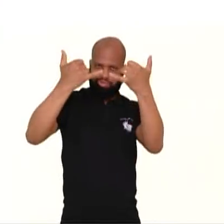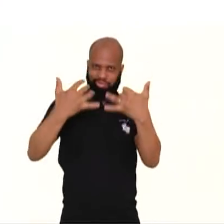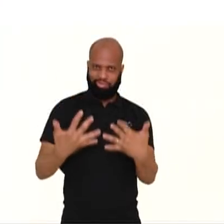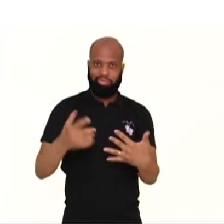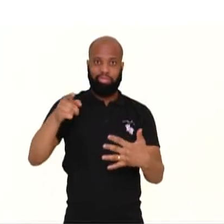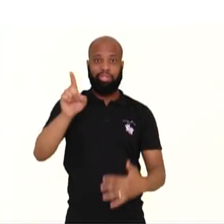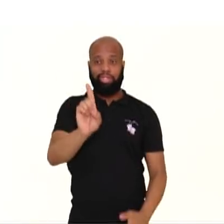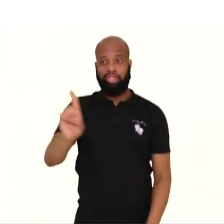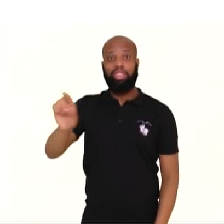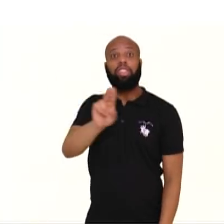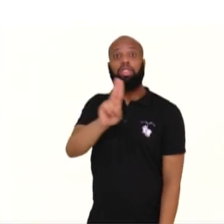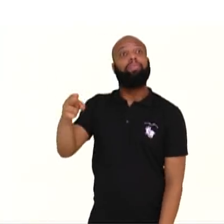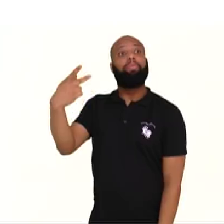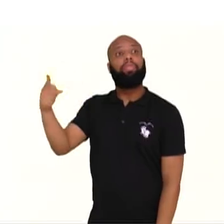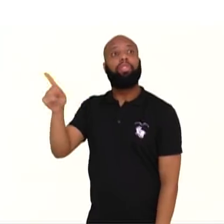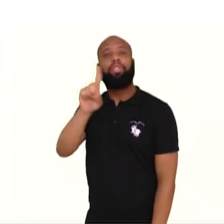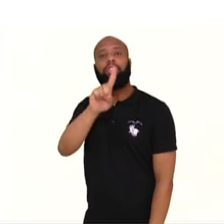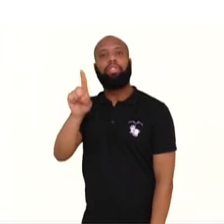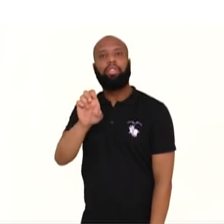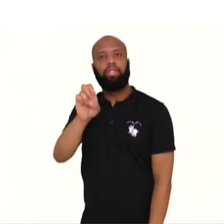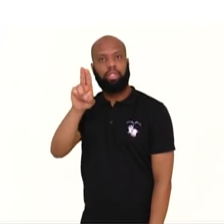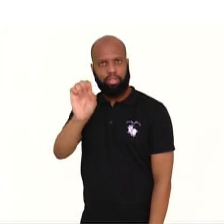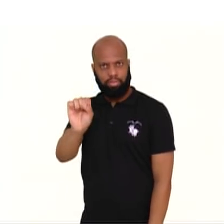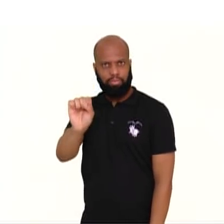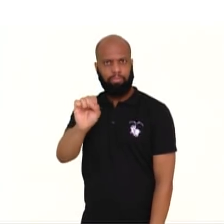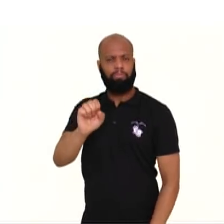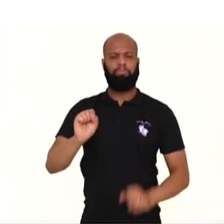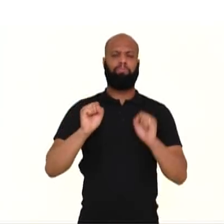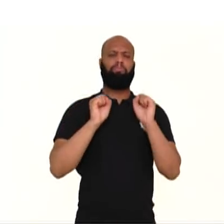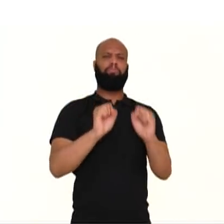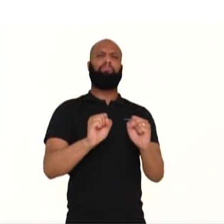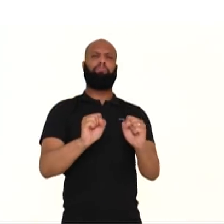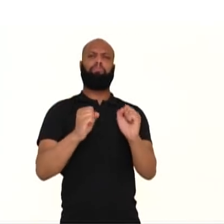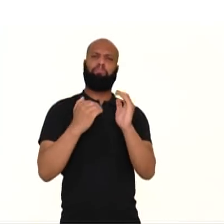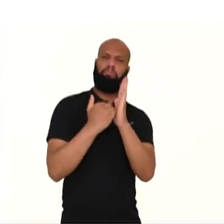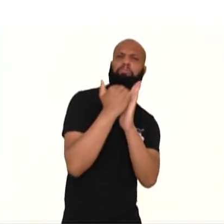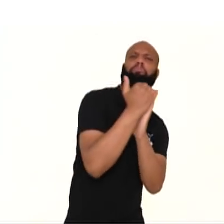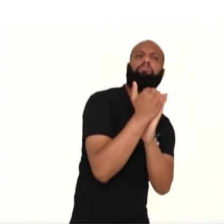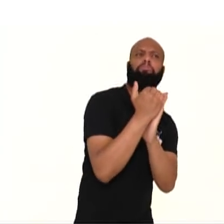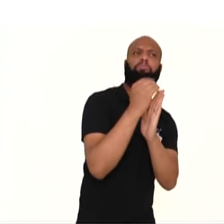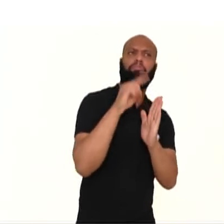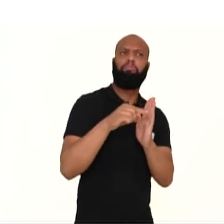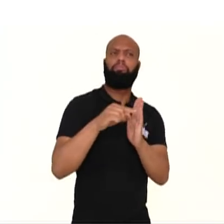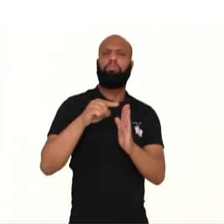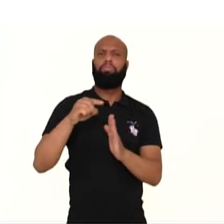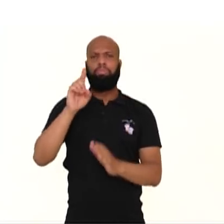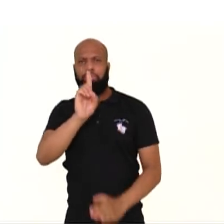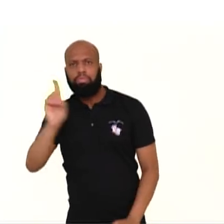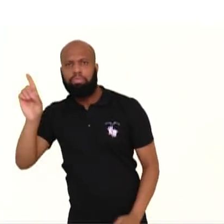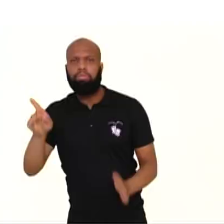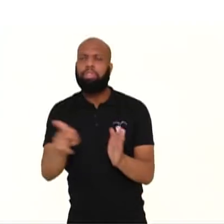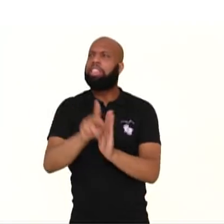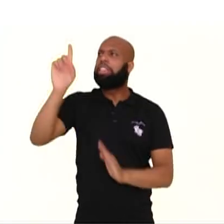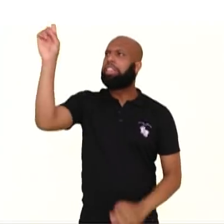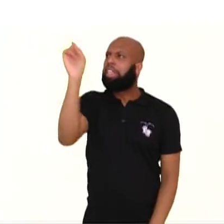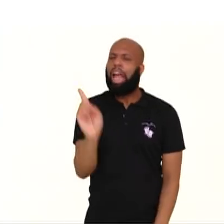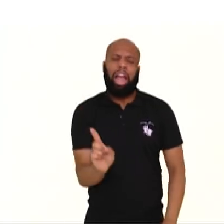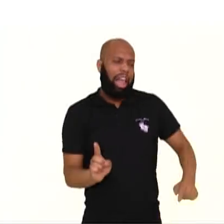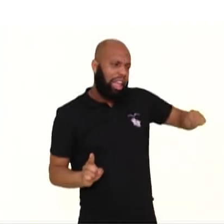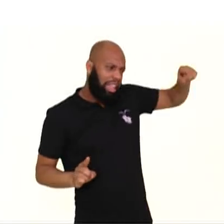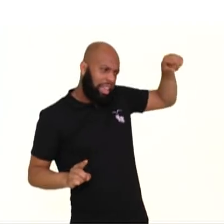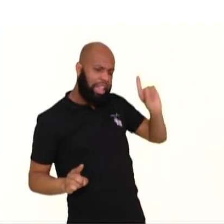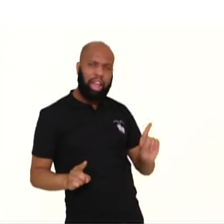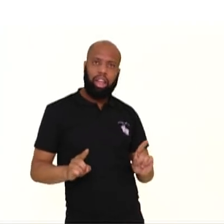o deus Zeus, mais poderoso, soberano dos deuses, deus dos raios, simbolizado